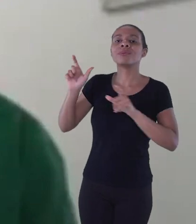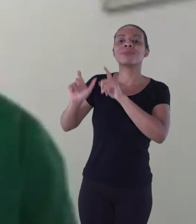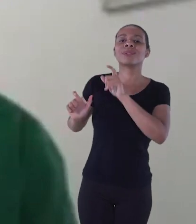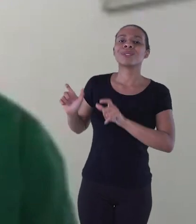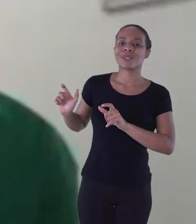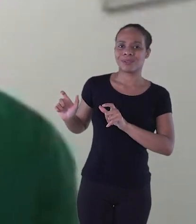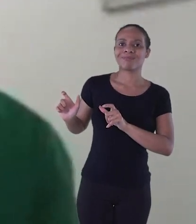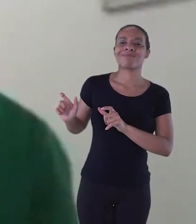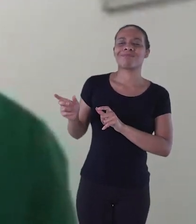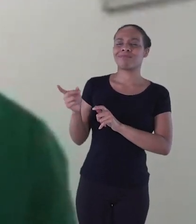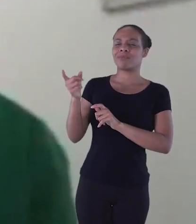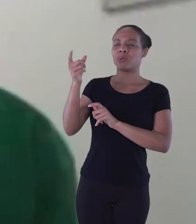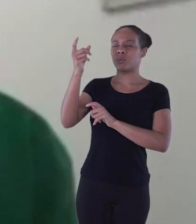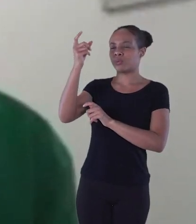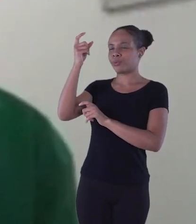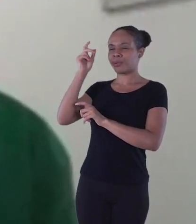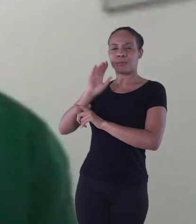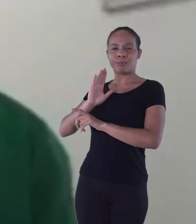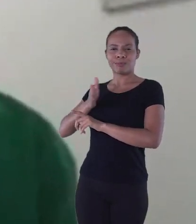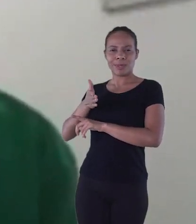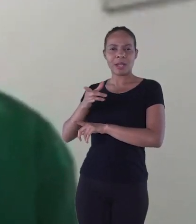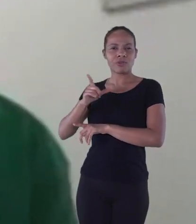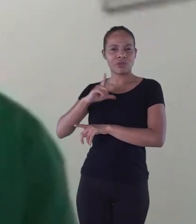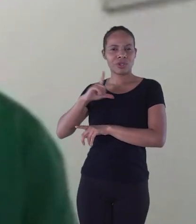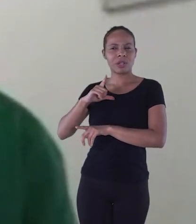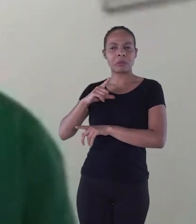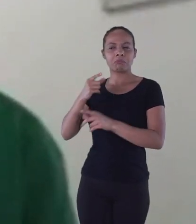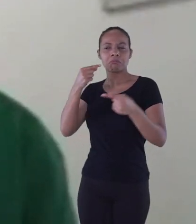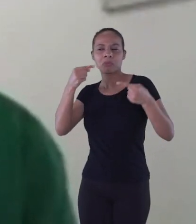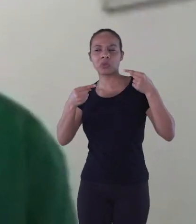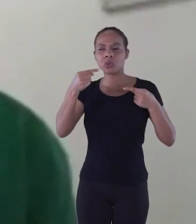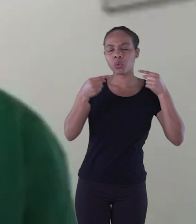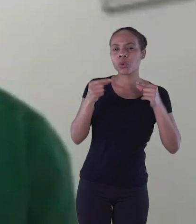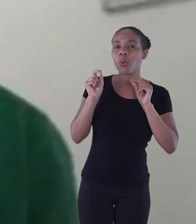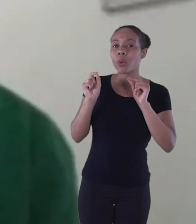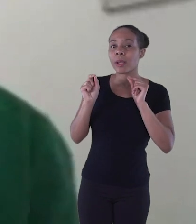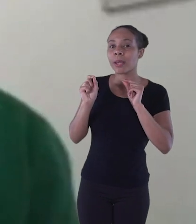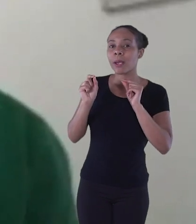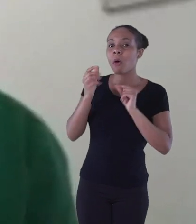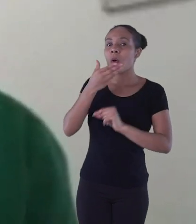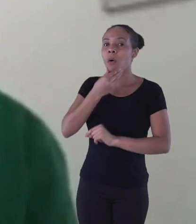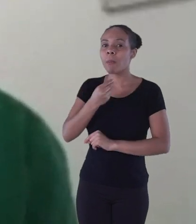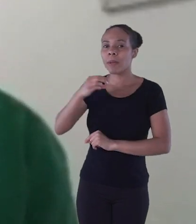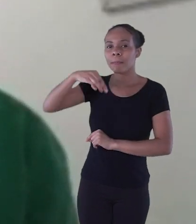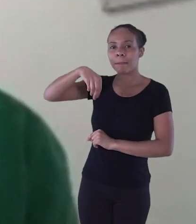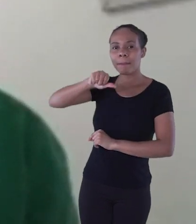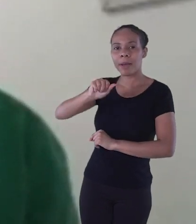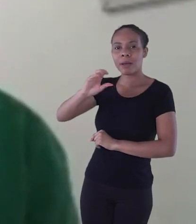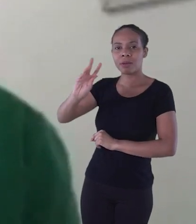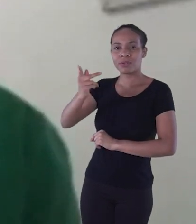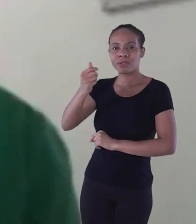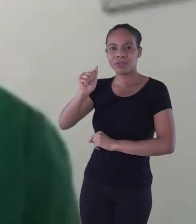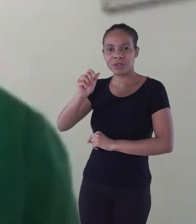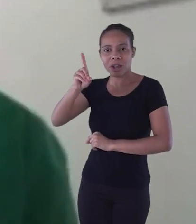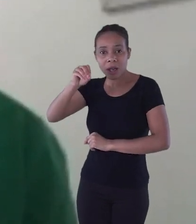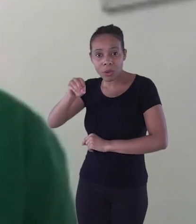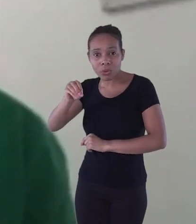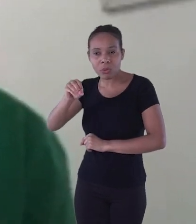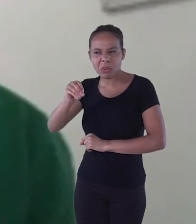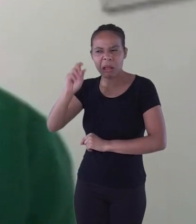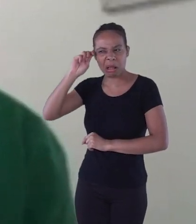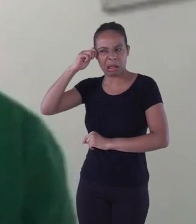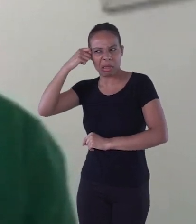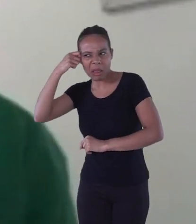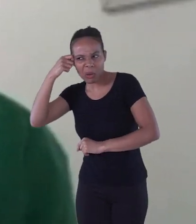dentro da literatura se discutiu se o Machado de Assis se considerava ou não negro, se a literatura do Machado de